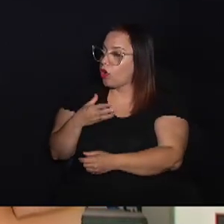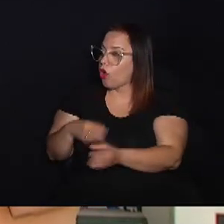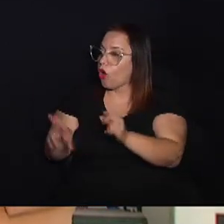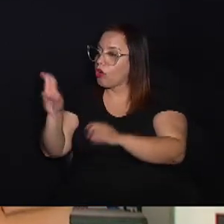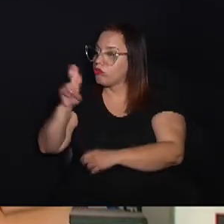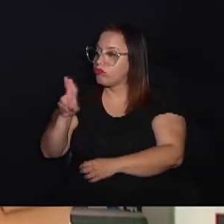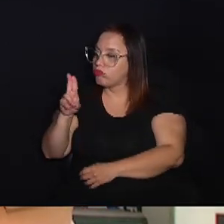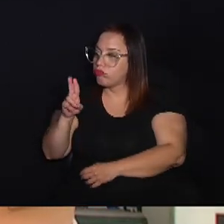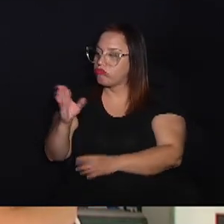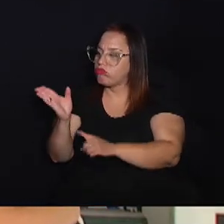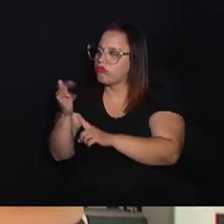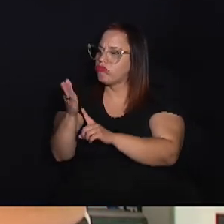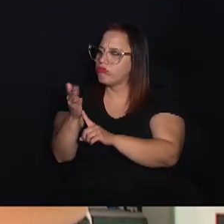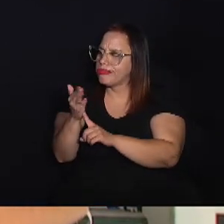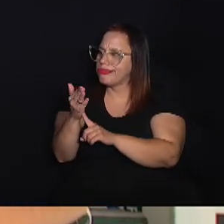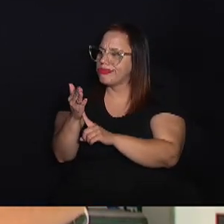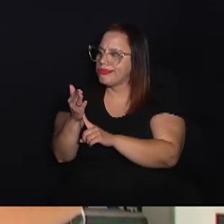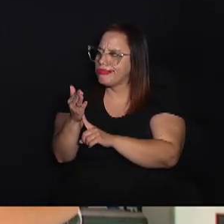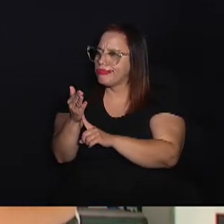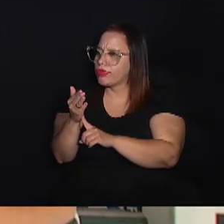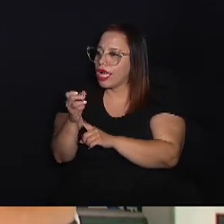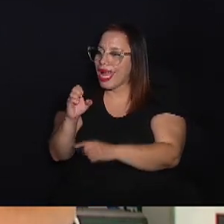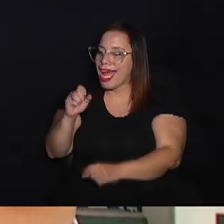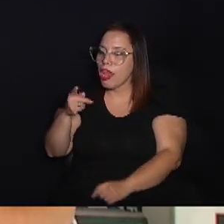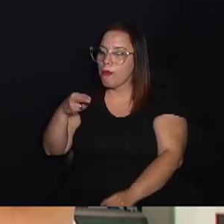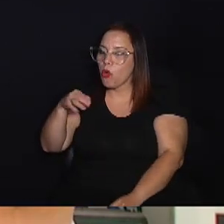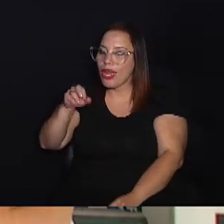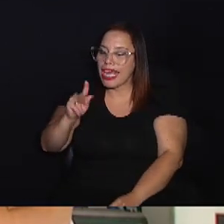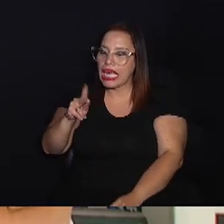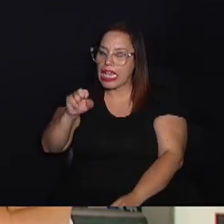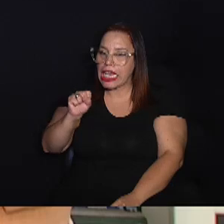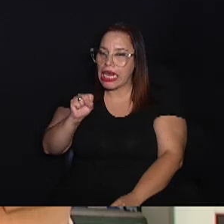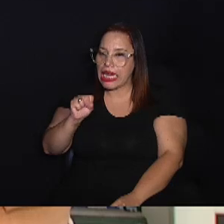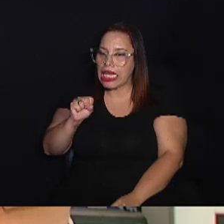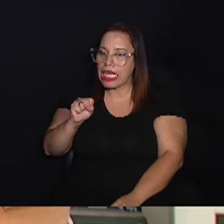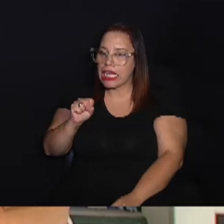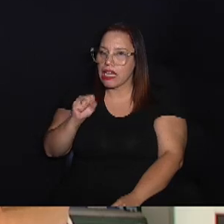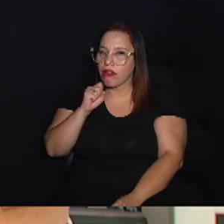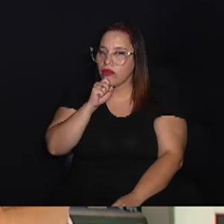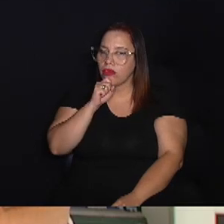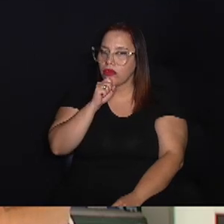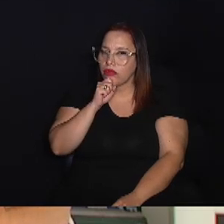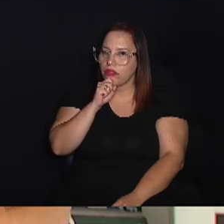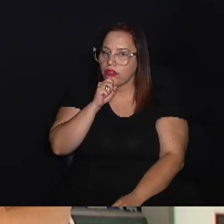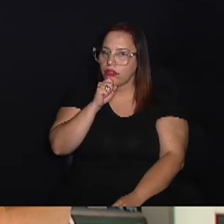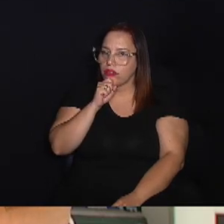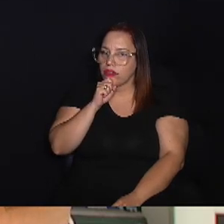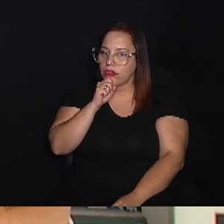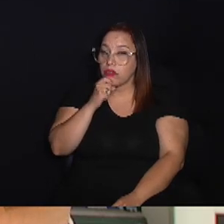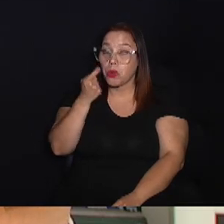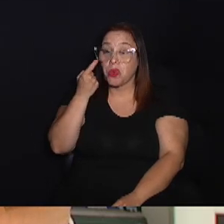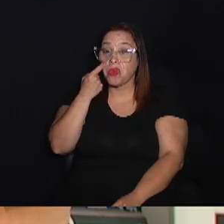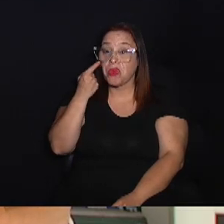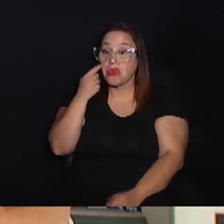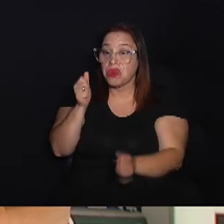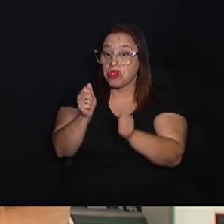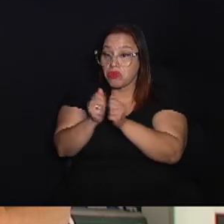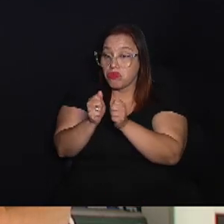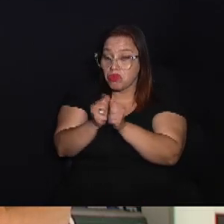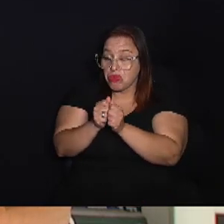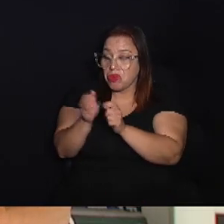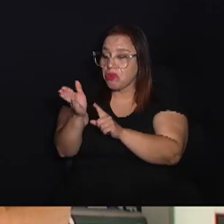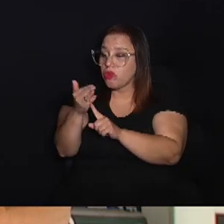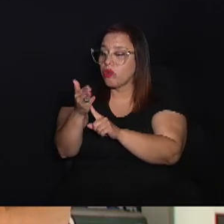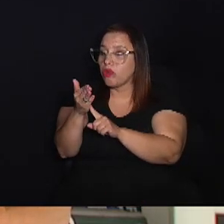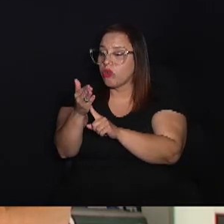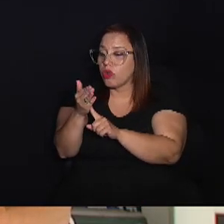gente tem a tecnologia, a gente tem os e-books aí, né, e pessoas que vêm junto com essa